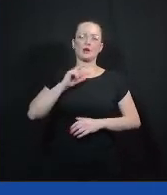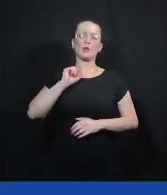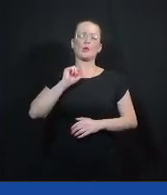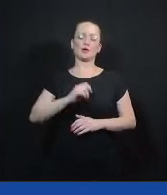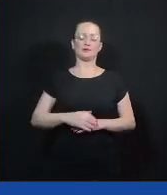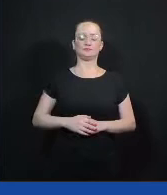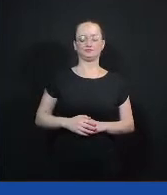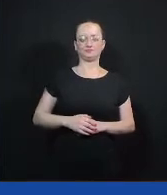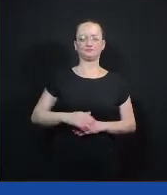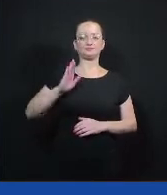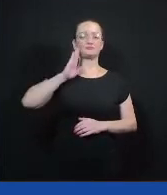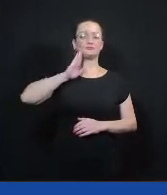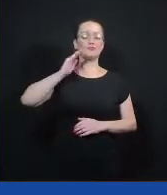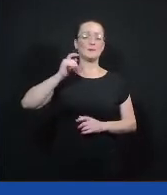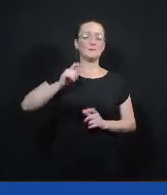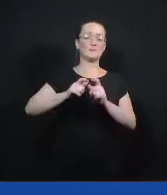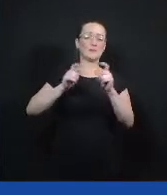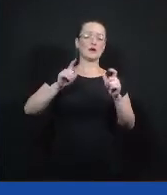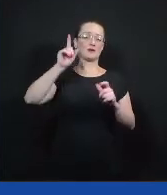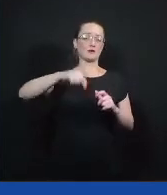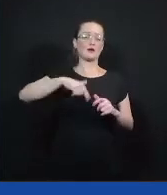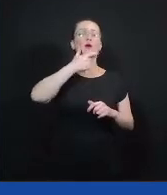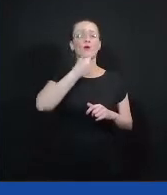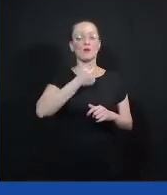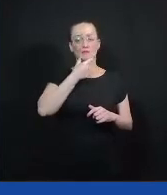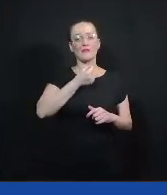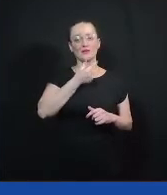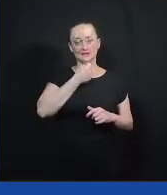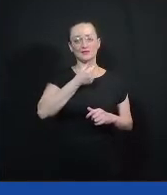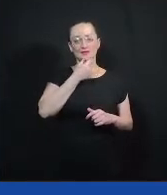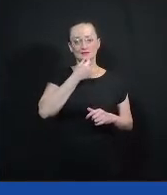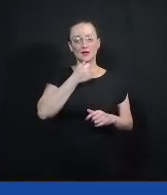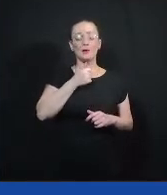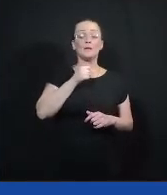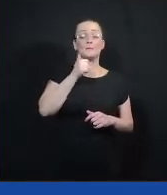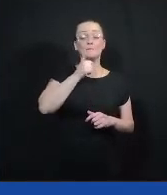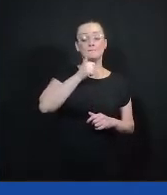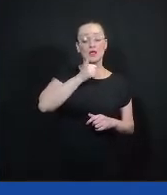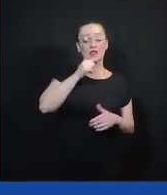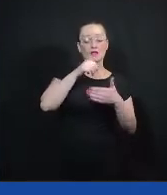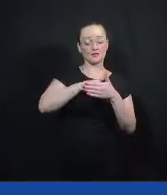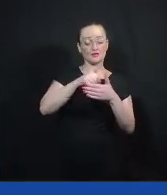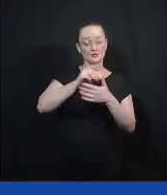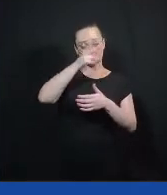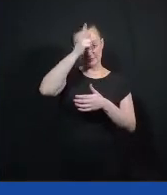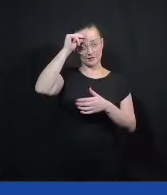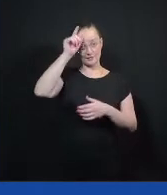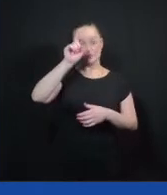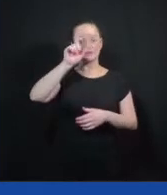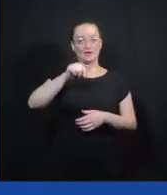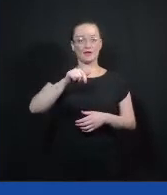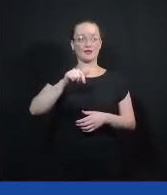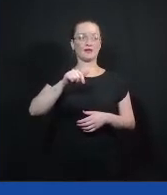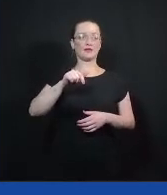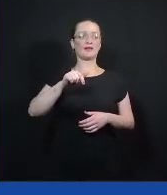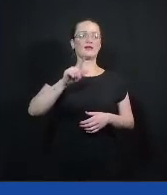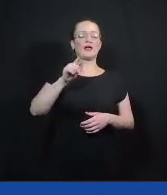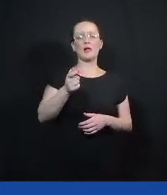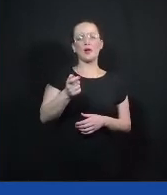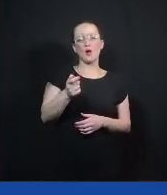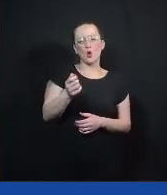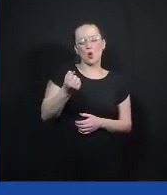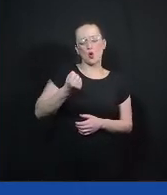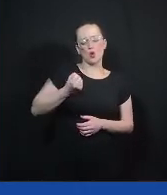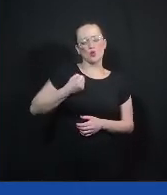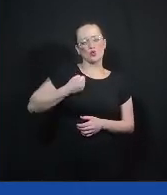também um predomínio de homens, mas muito maior, né? As mulheres candidatas a prefeito, elas são bem um número bem